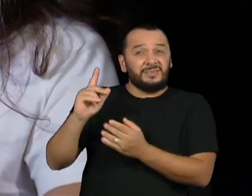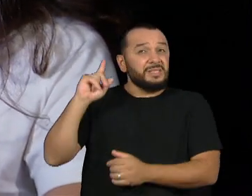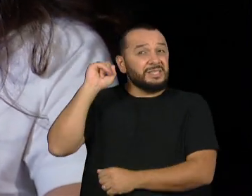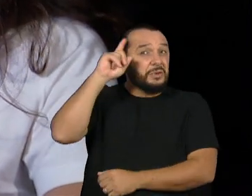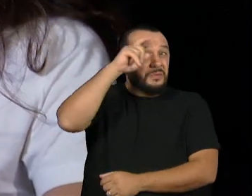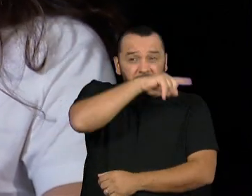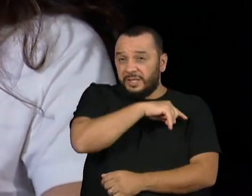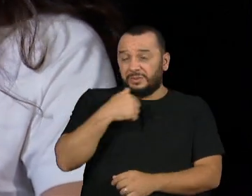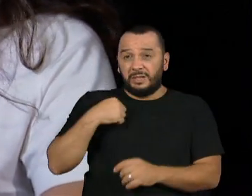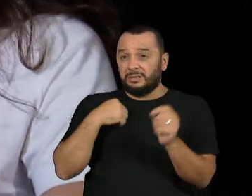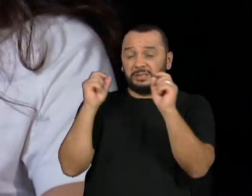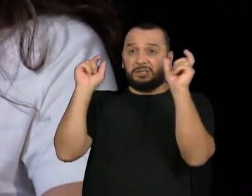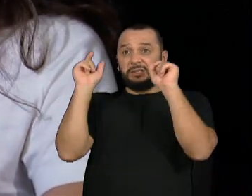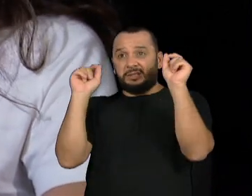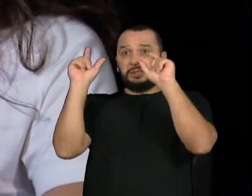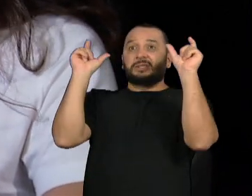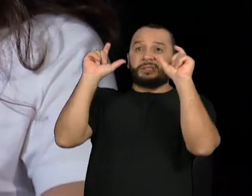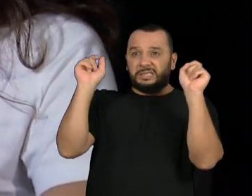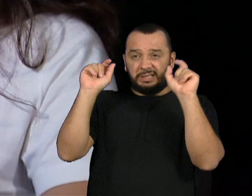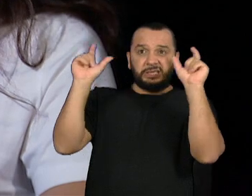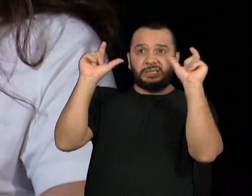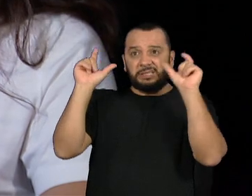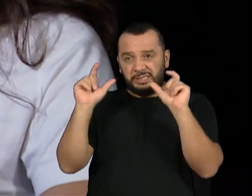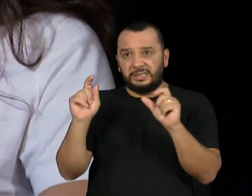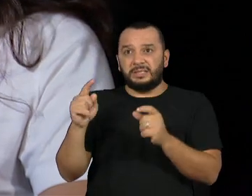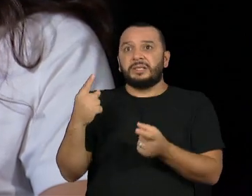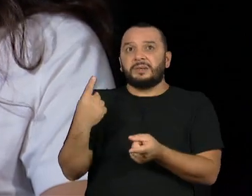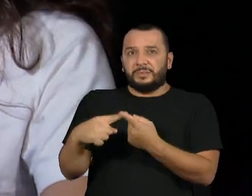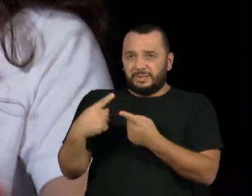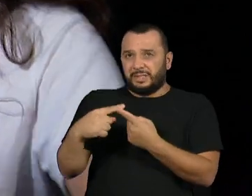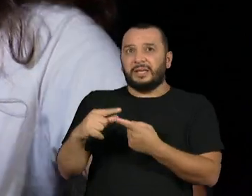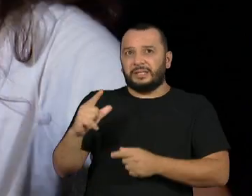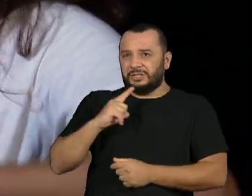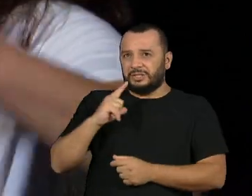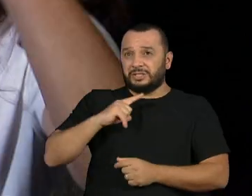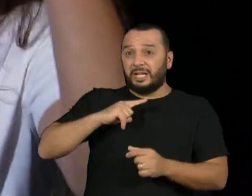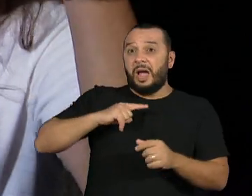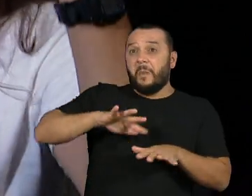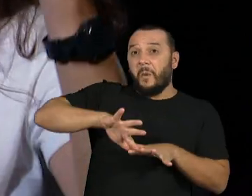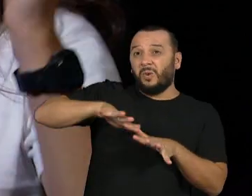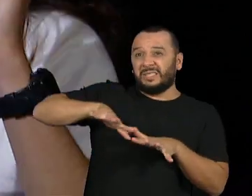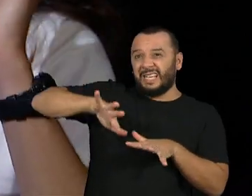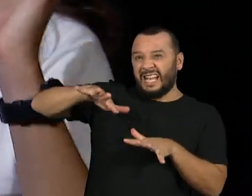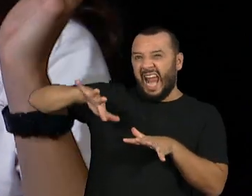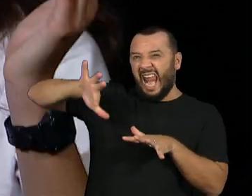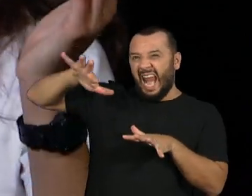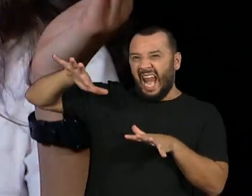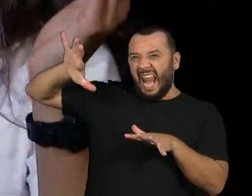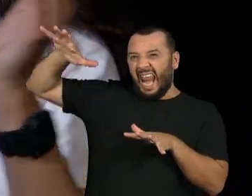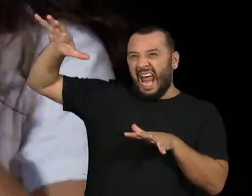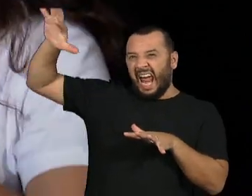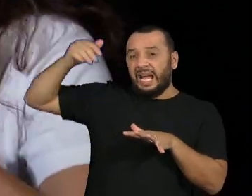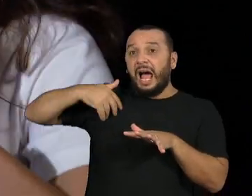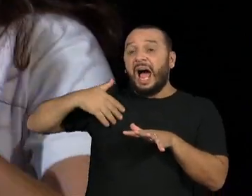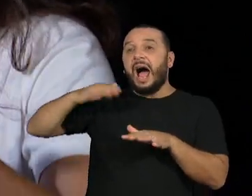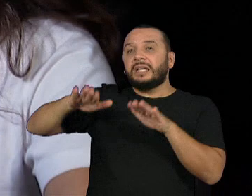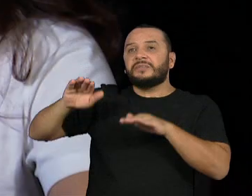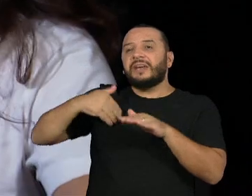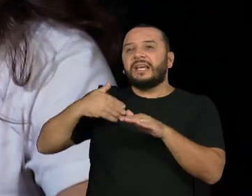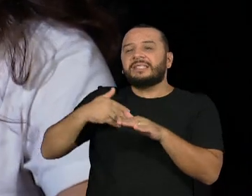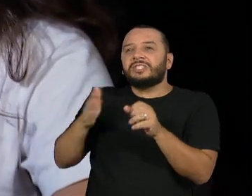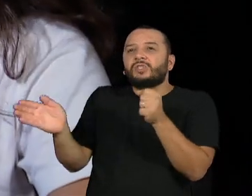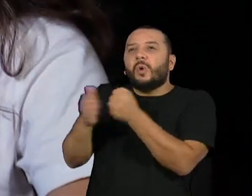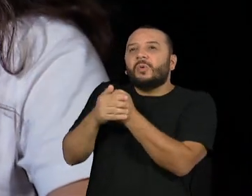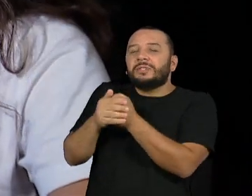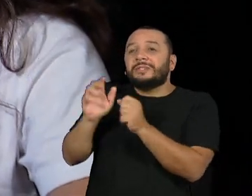desesperadora, porque eu estava o tempo todo navegando entre fiordes, então entre montanhas muito altas, que às vezes escondiam o vento, às vezes aceleravam ele